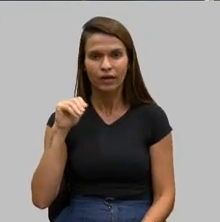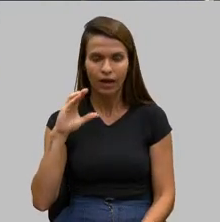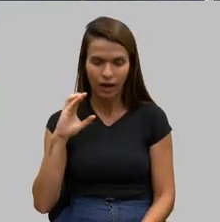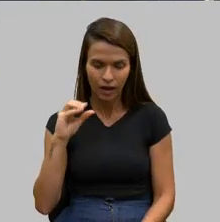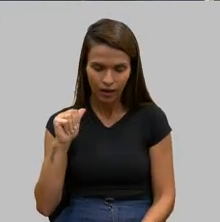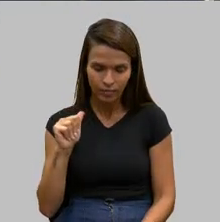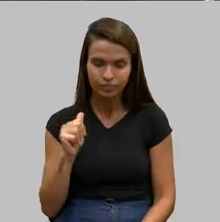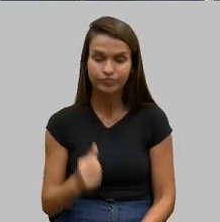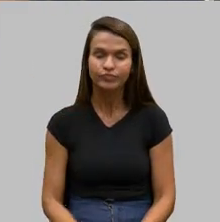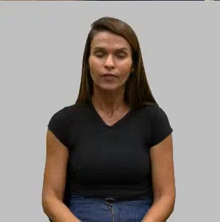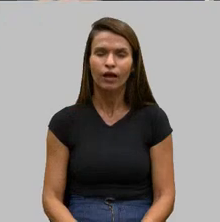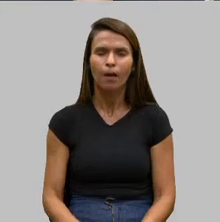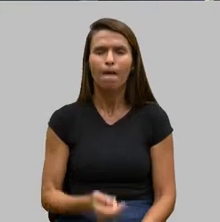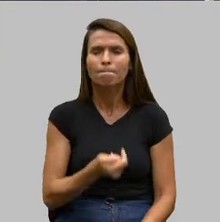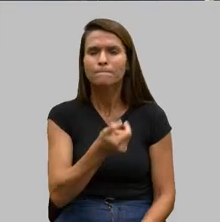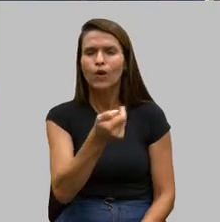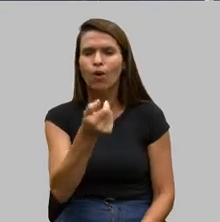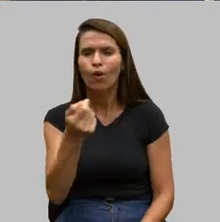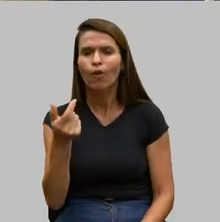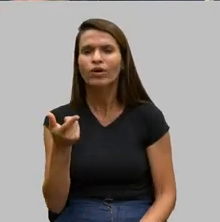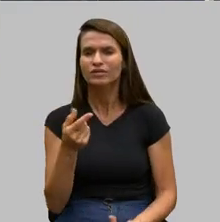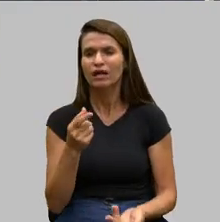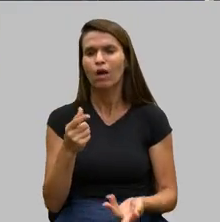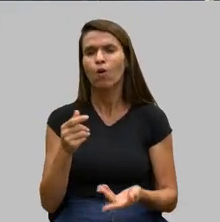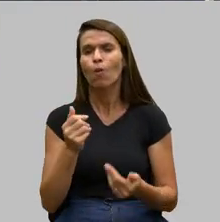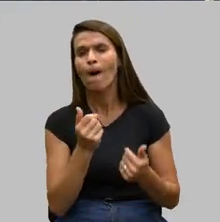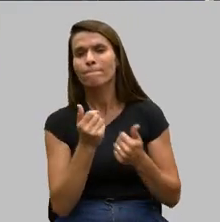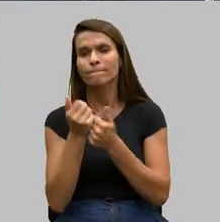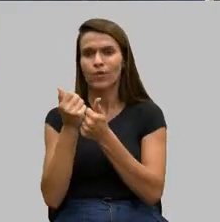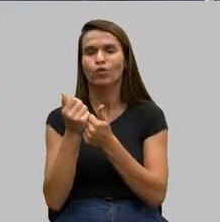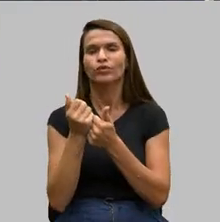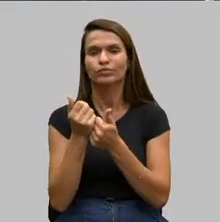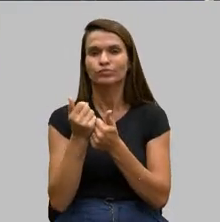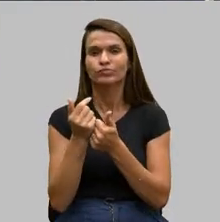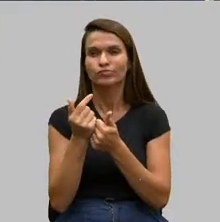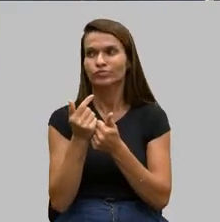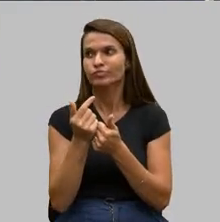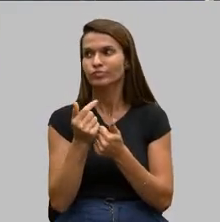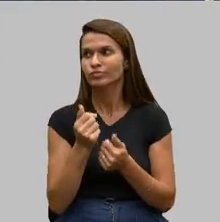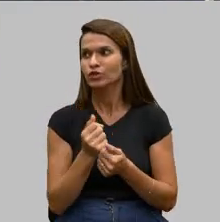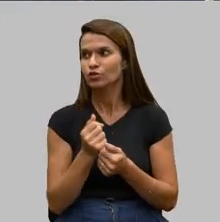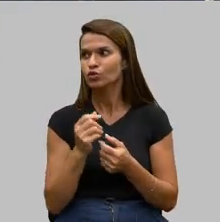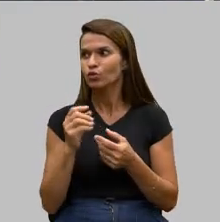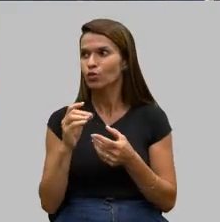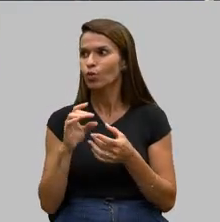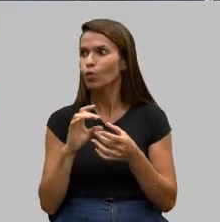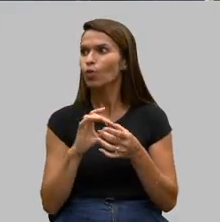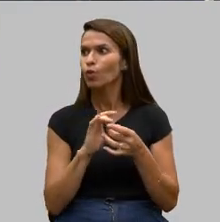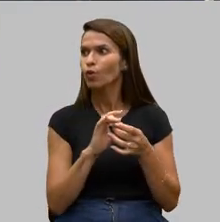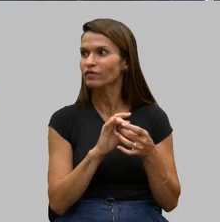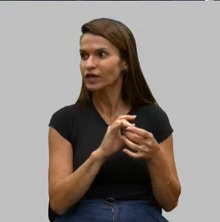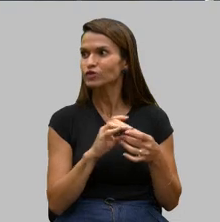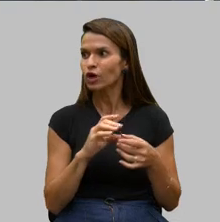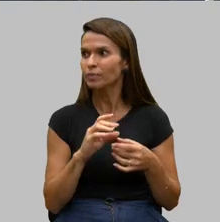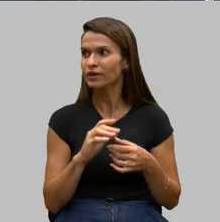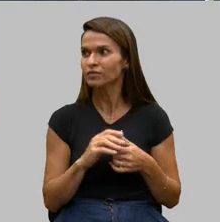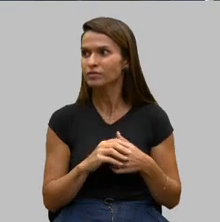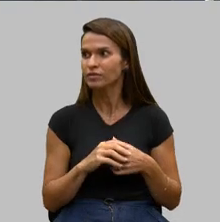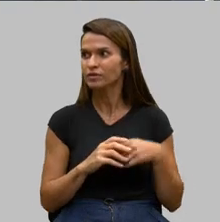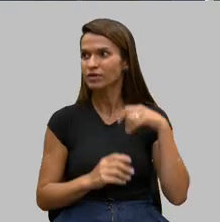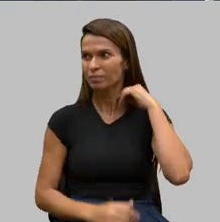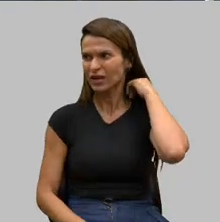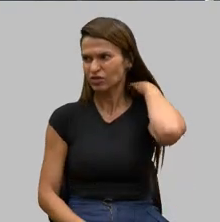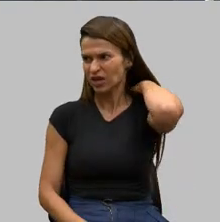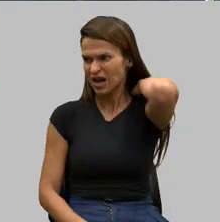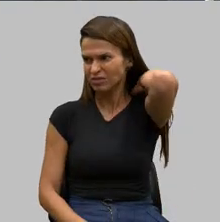público algumas pela dificuldade que muitas vezes envolve o contexto político de cada município outras